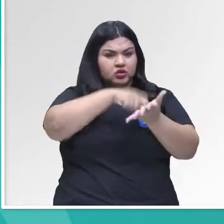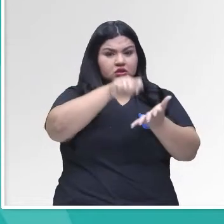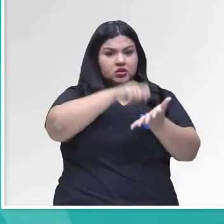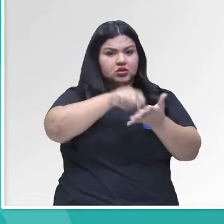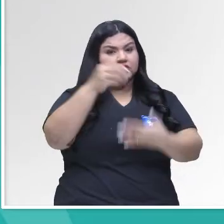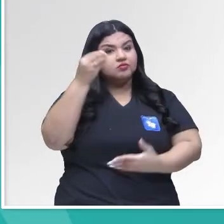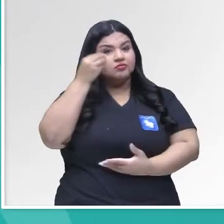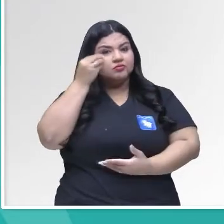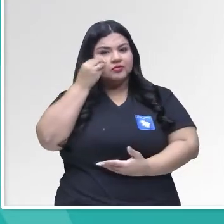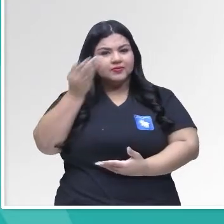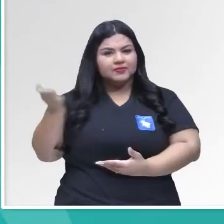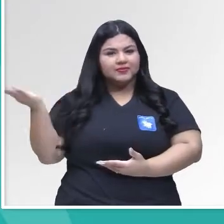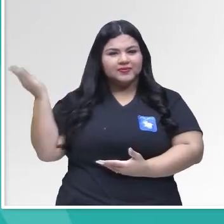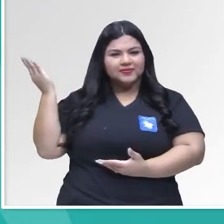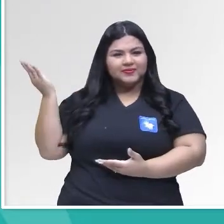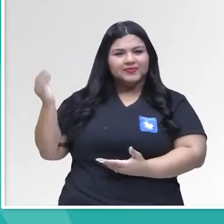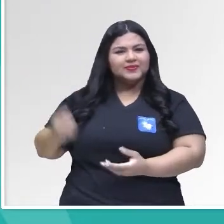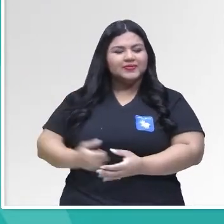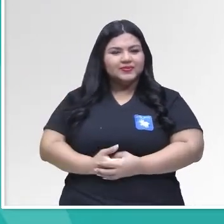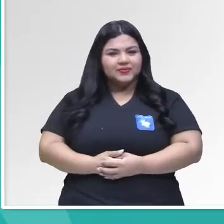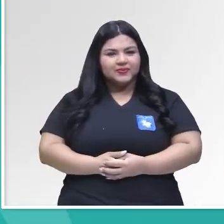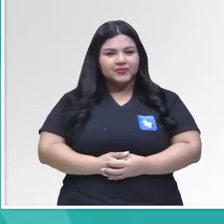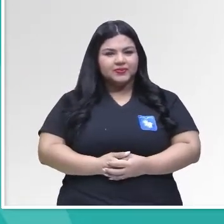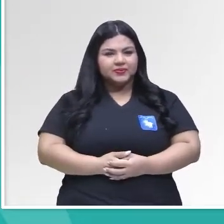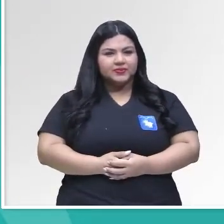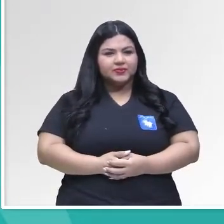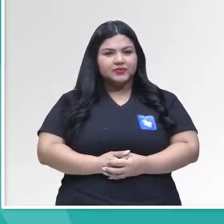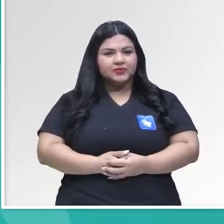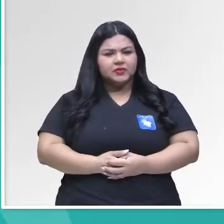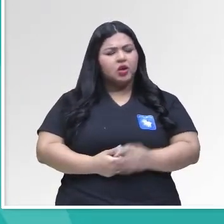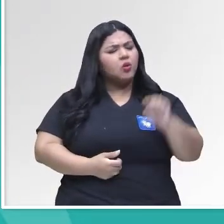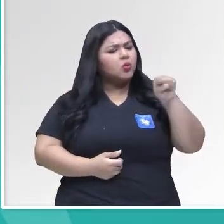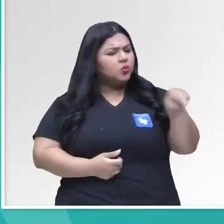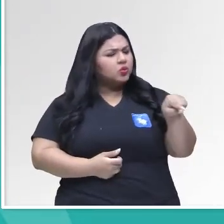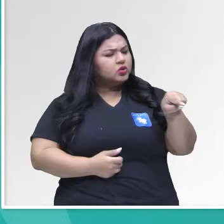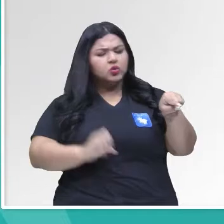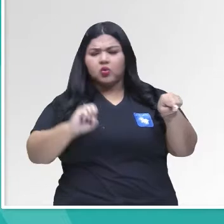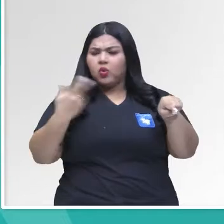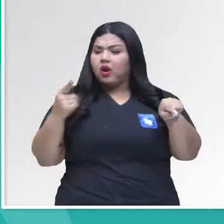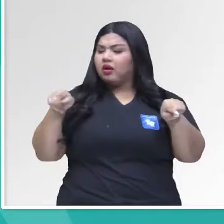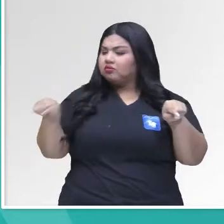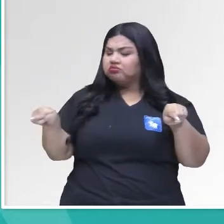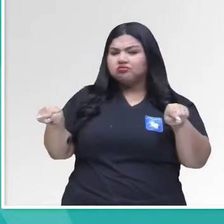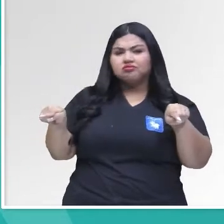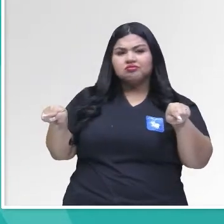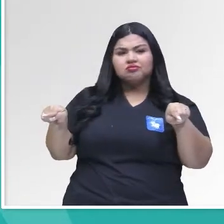Observe. Olha o que temos aí. Ou isto ou aquilo.